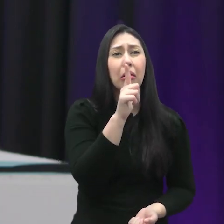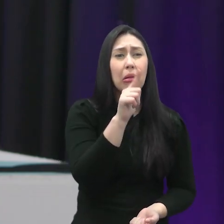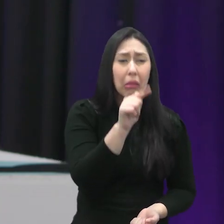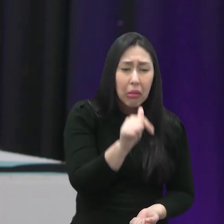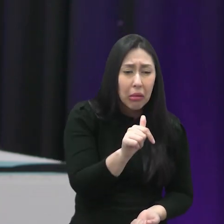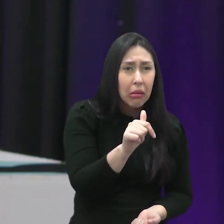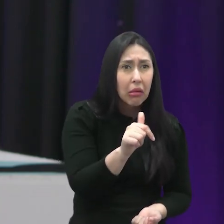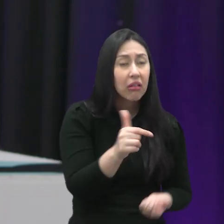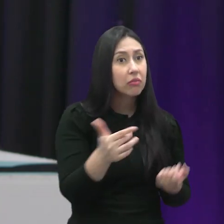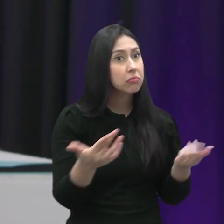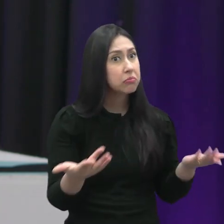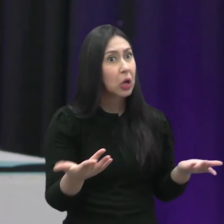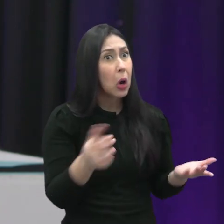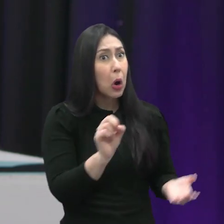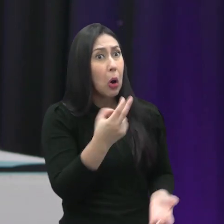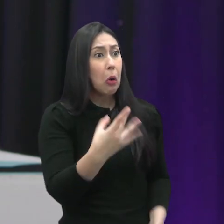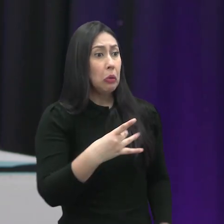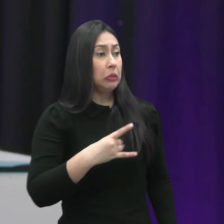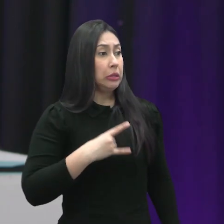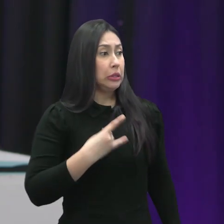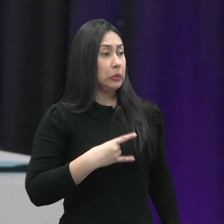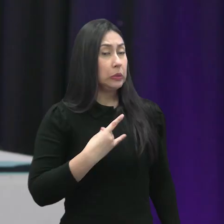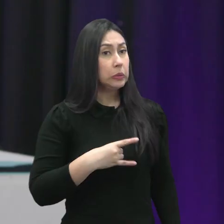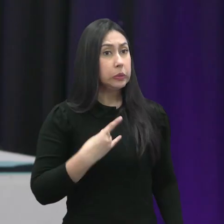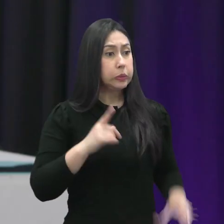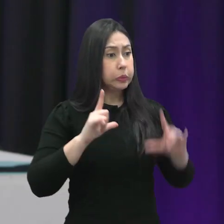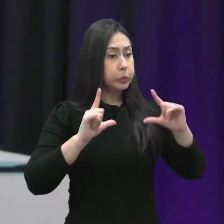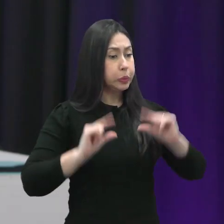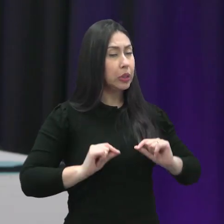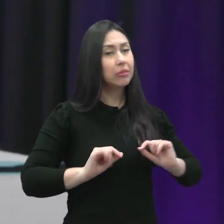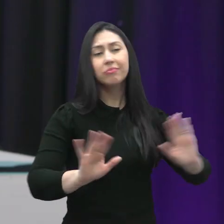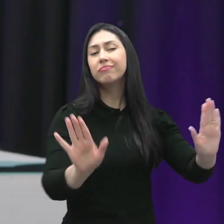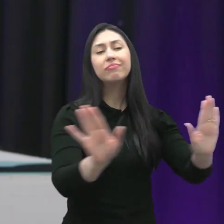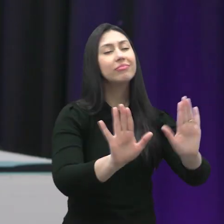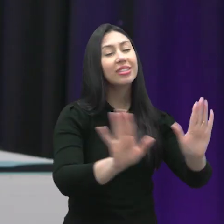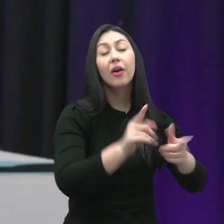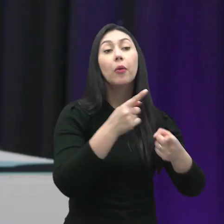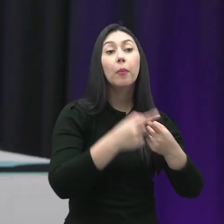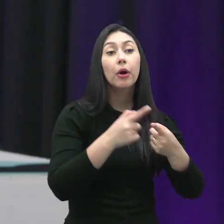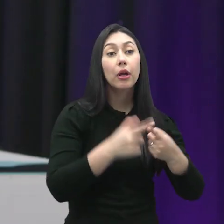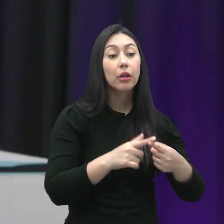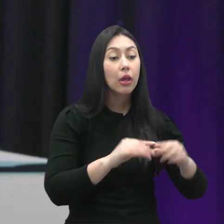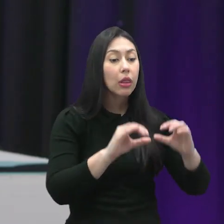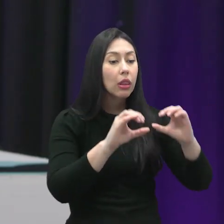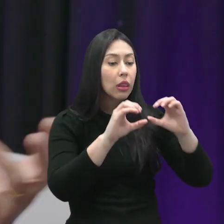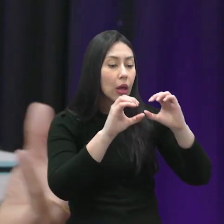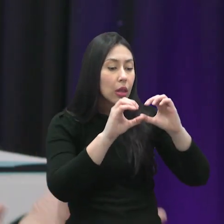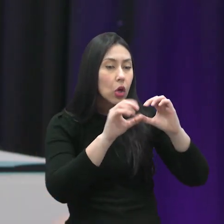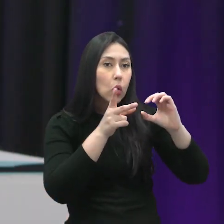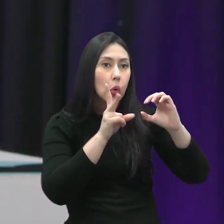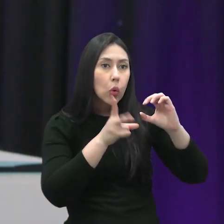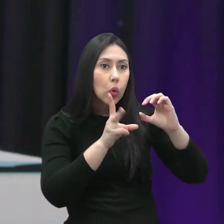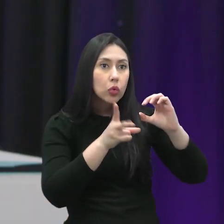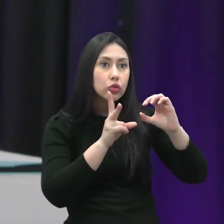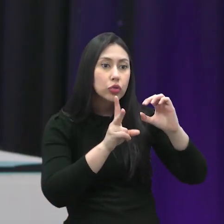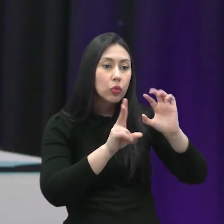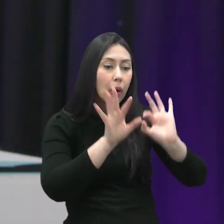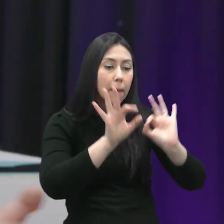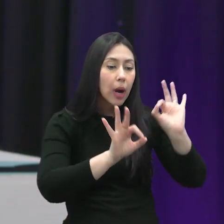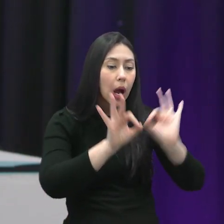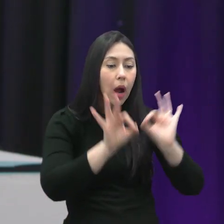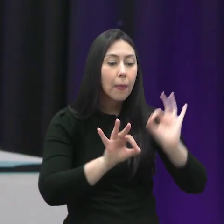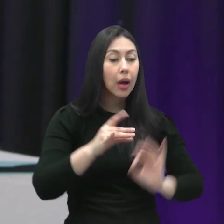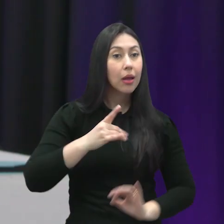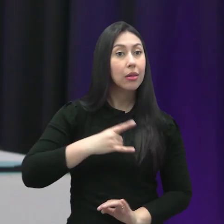ficar diminuída, né? E na verdade não. Por quê? Porque o testículo ele continua funcionando, ele continua produzindo tanto